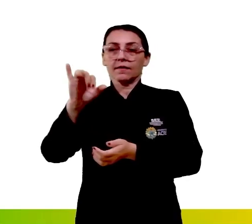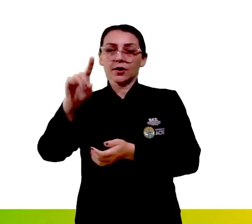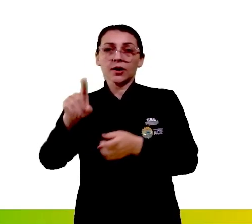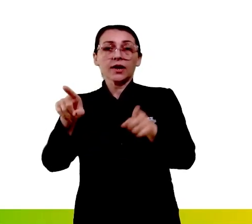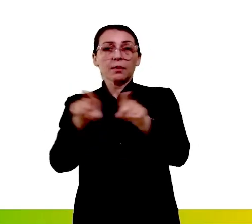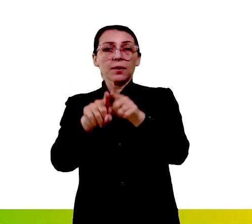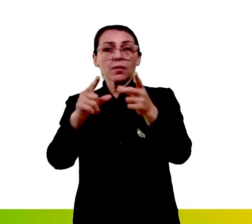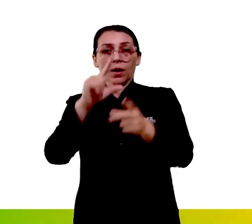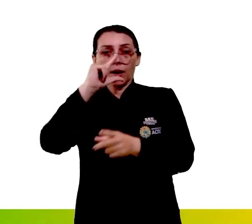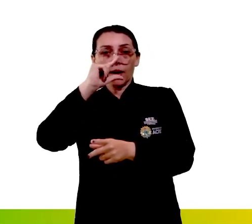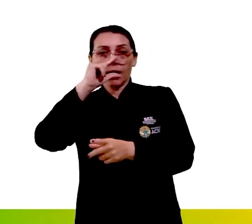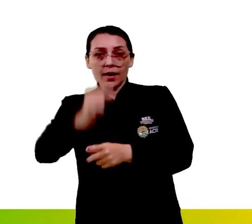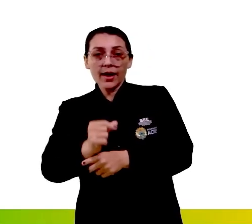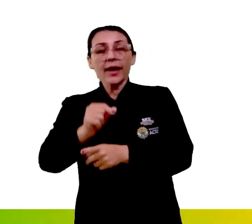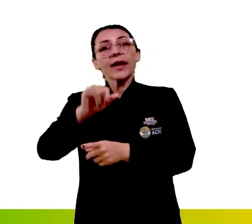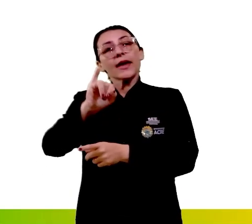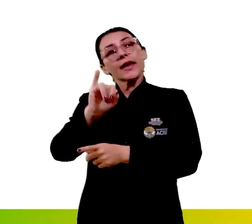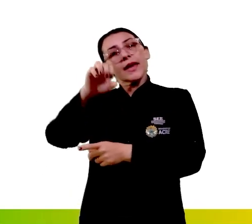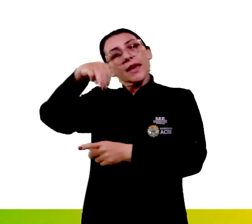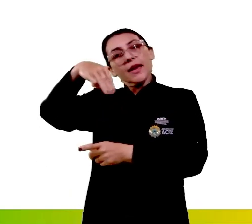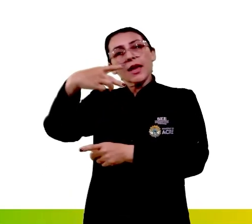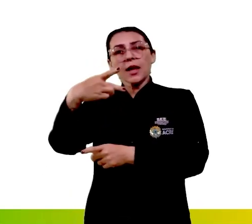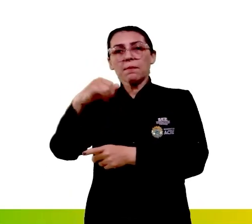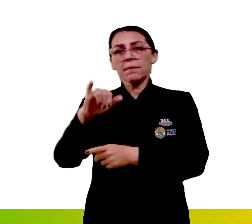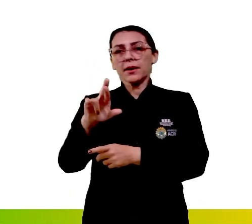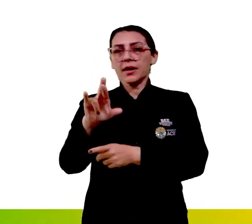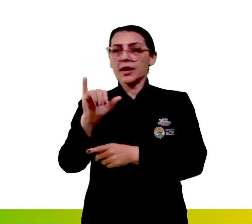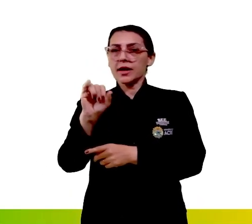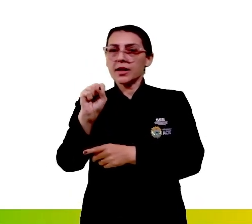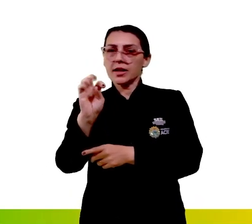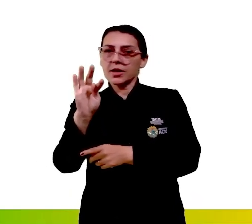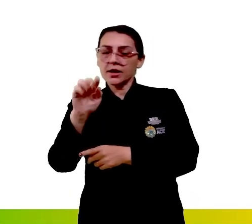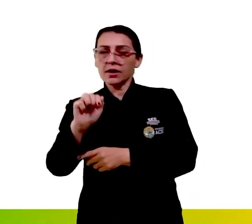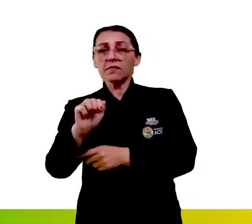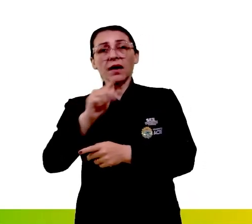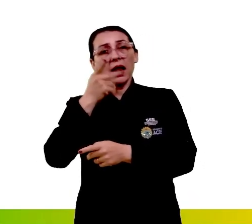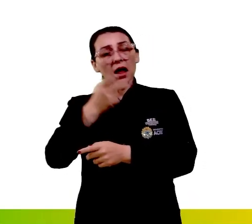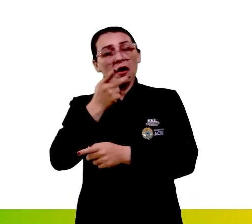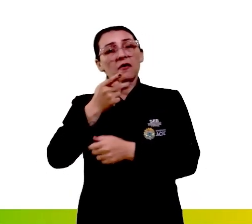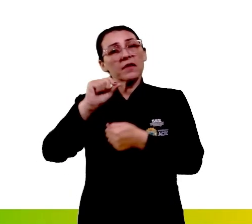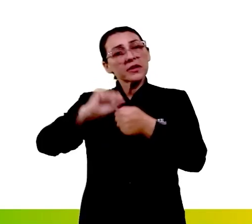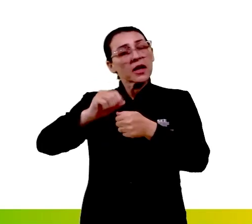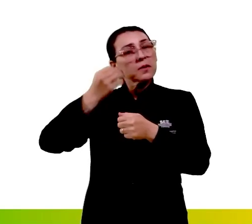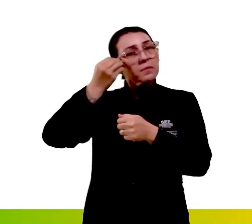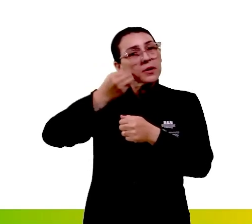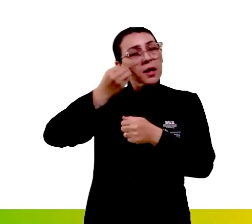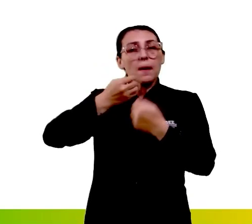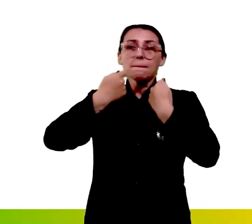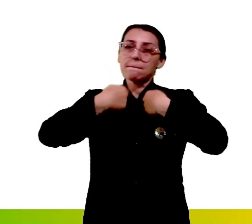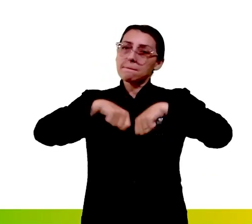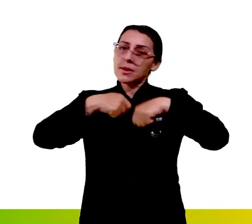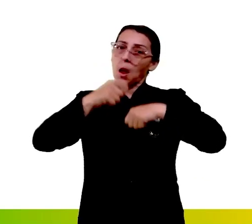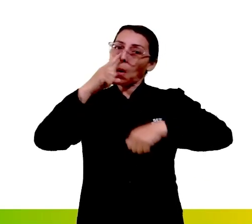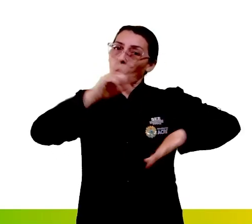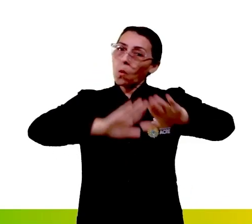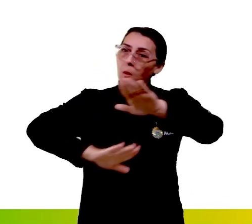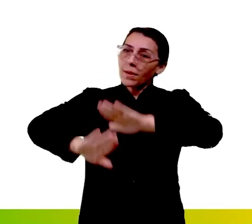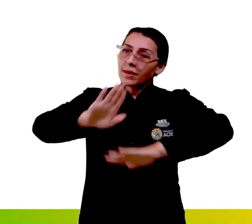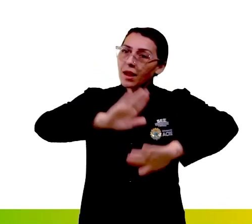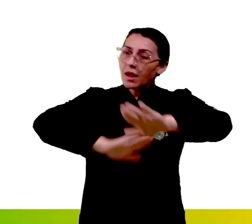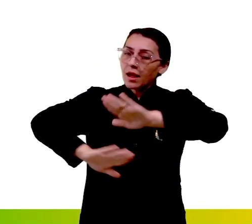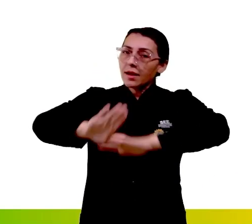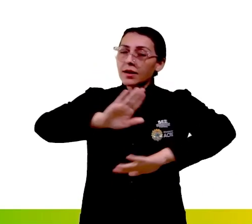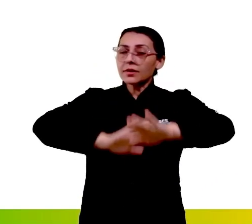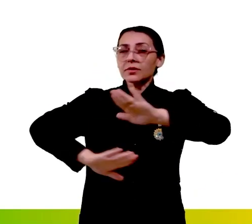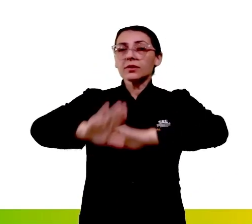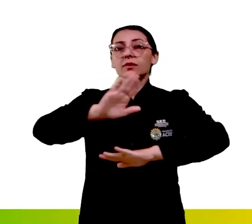também era empirista. Só que ele dizia que quando a gente for fazer a experiência, a gente precisa ter cuidado para